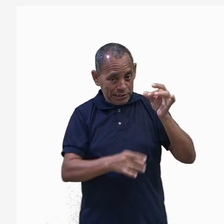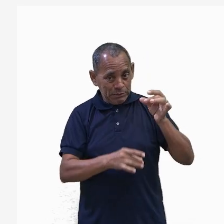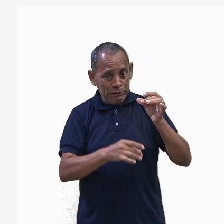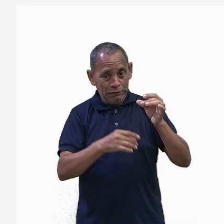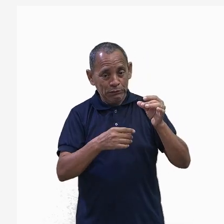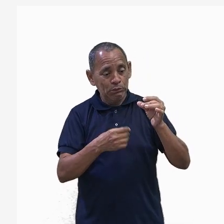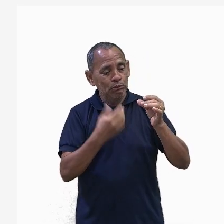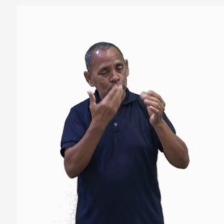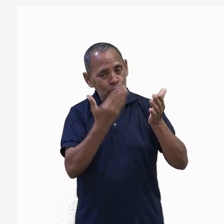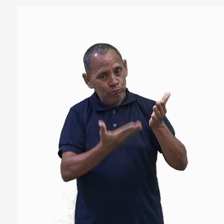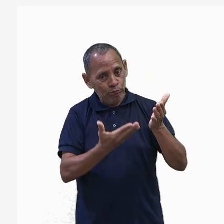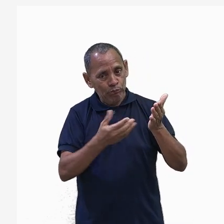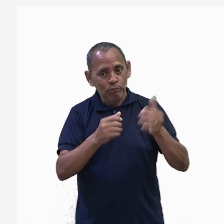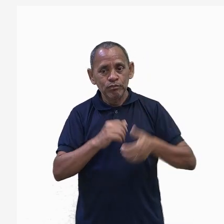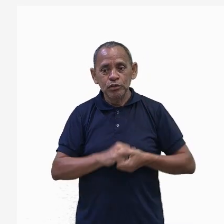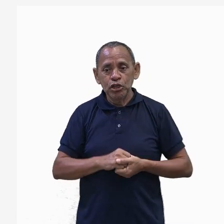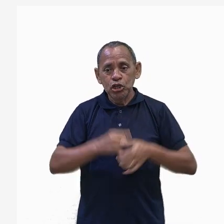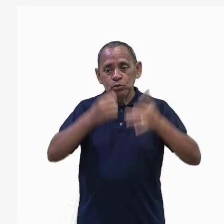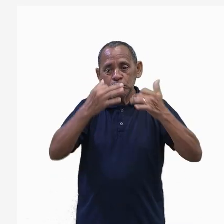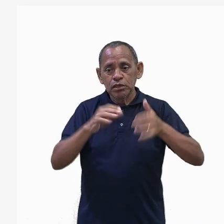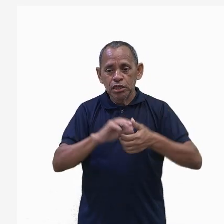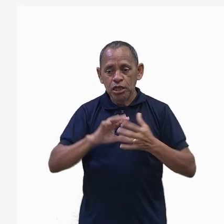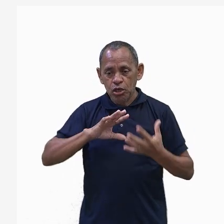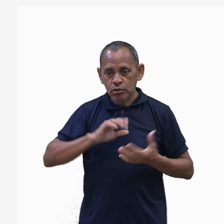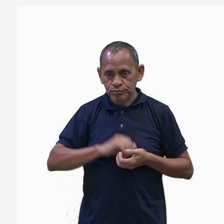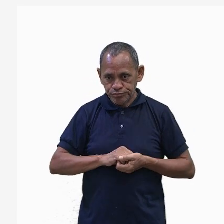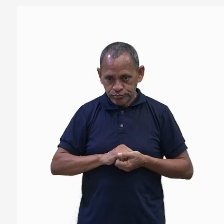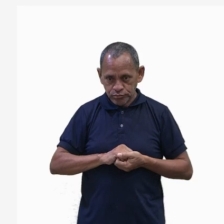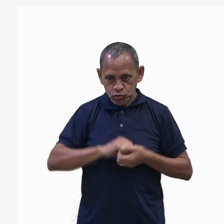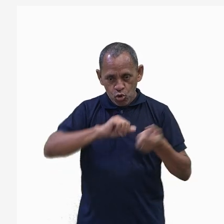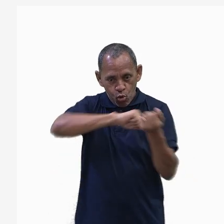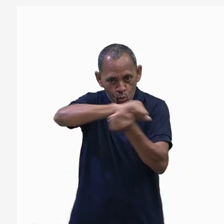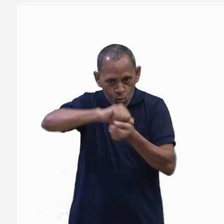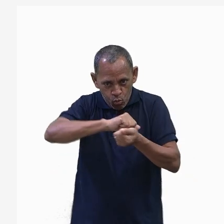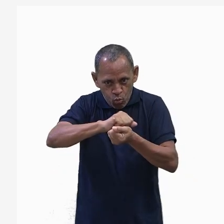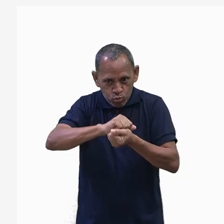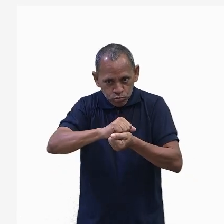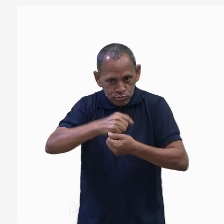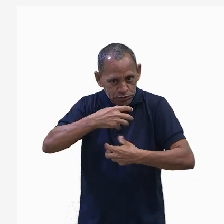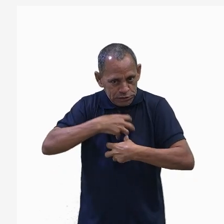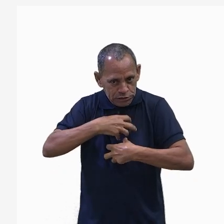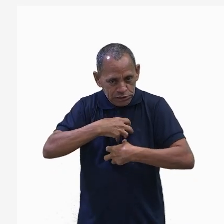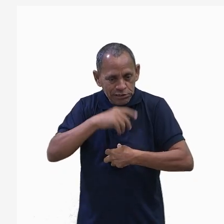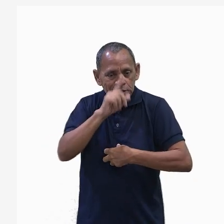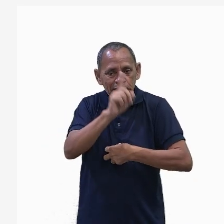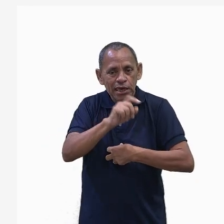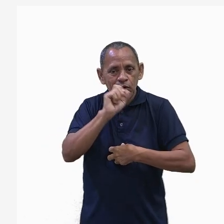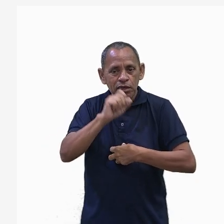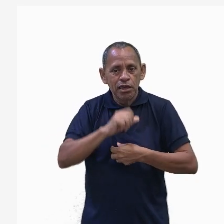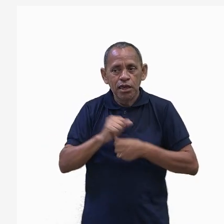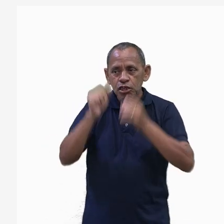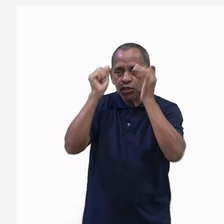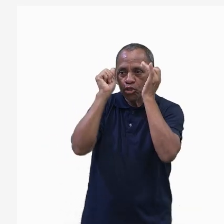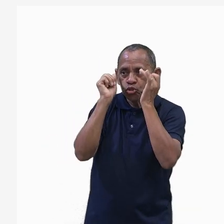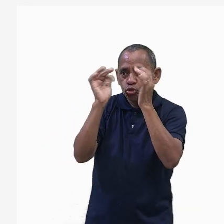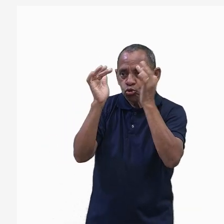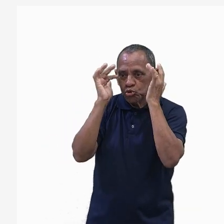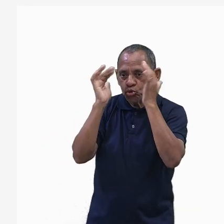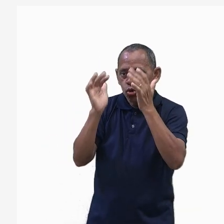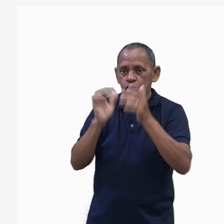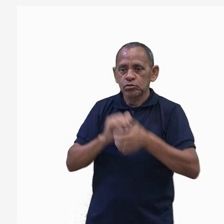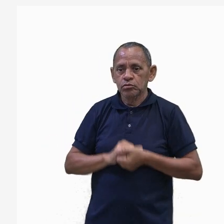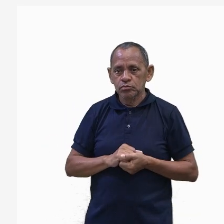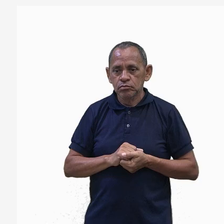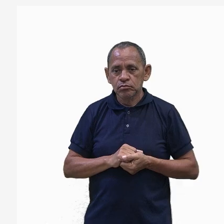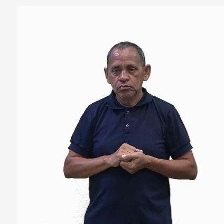Parmênides diz o seguinte: o mundo sensível, ele é ilusório, ele